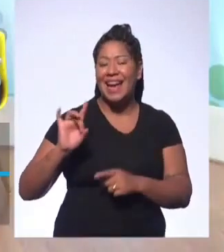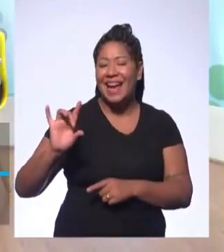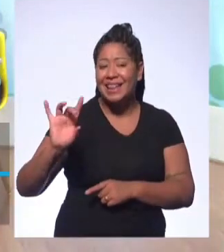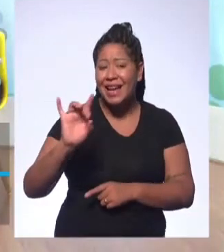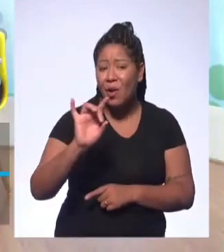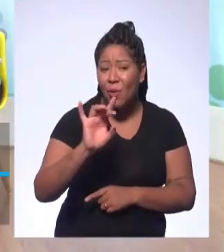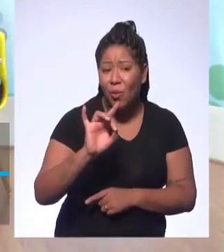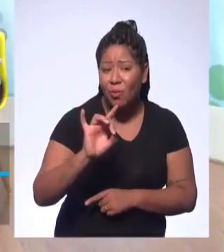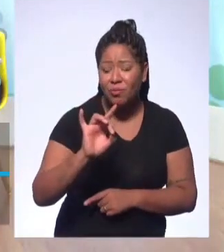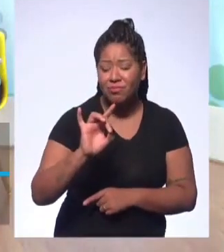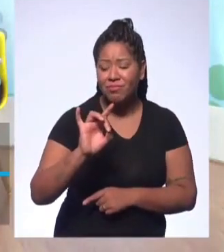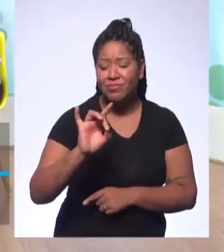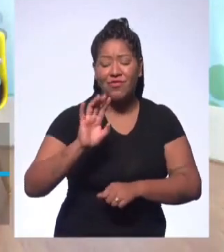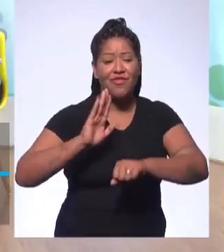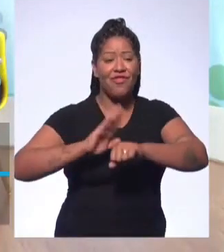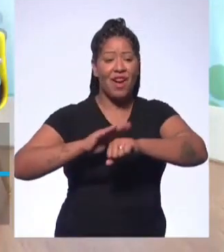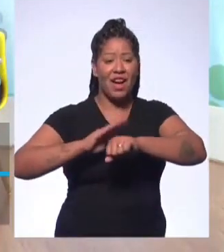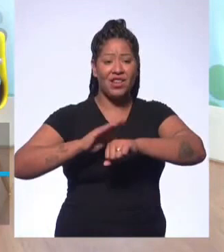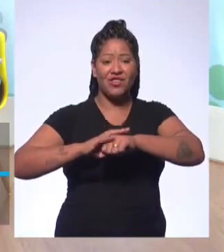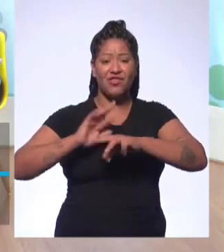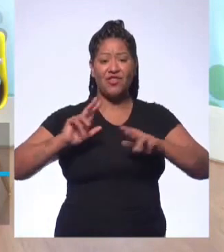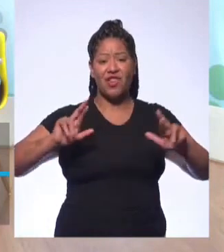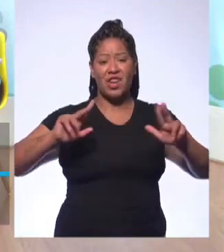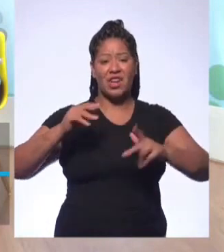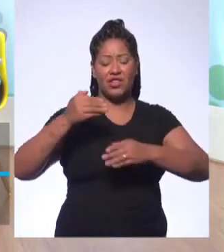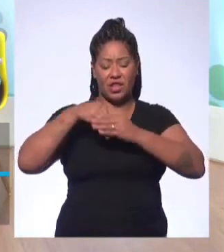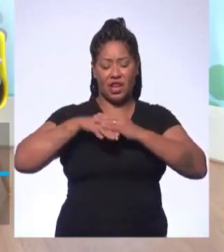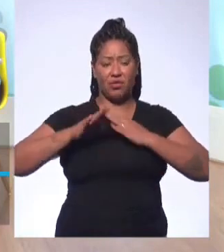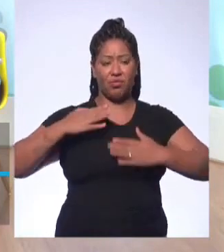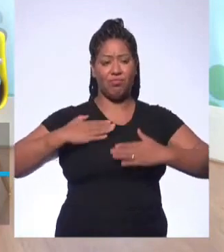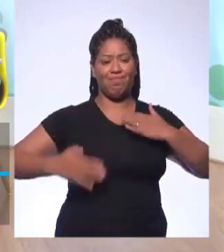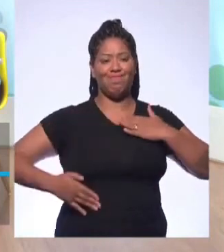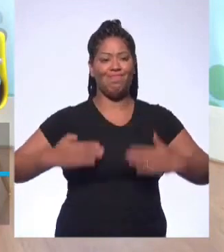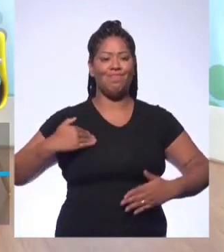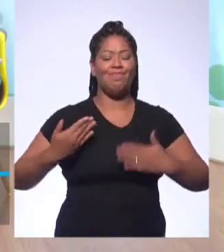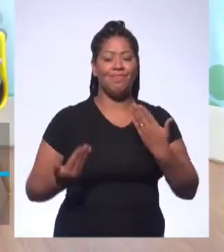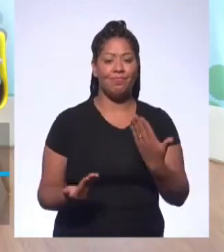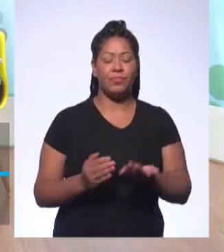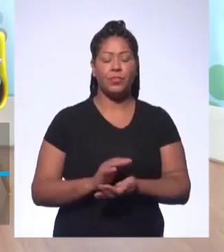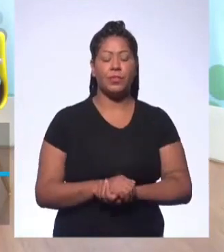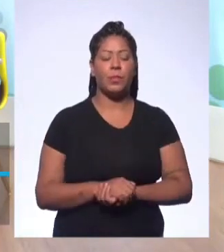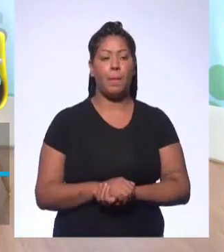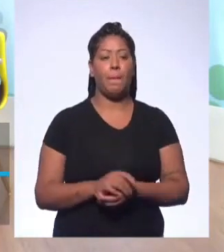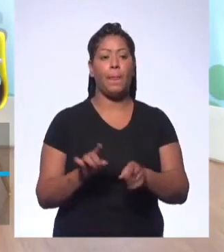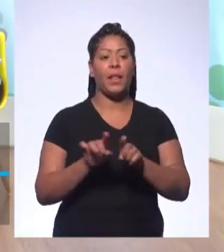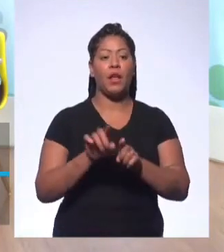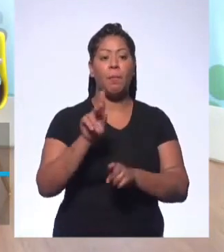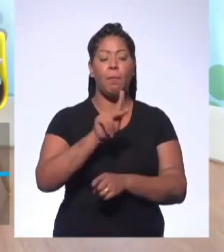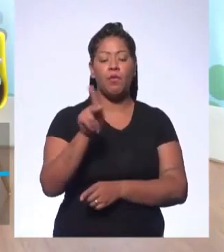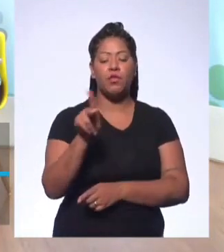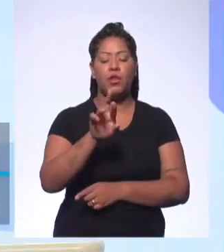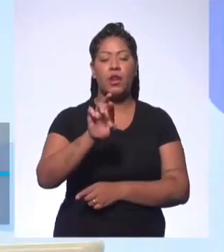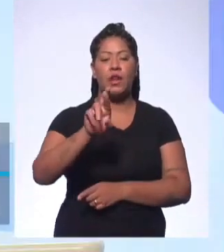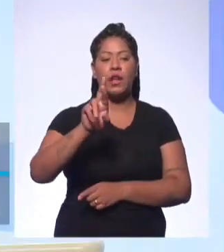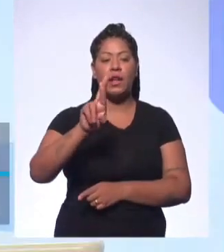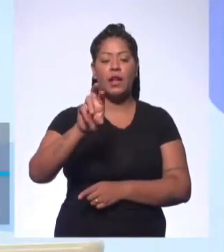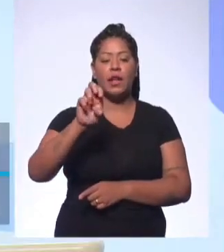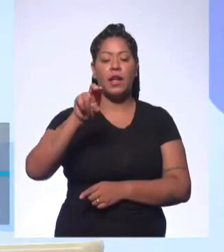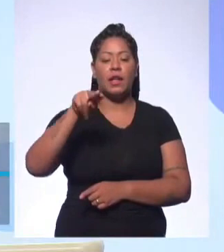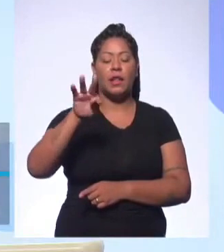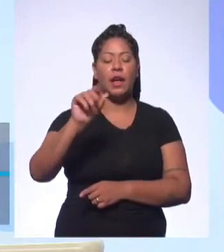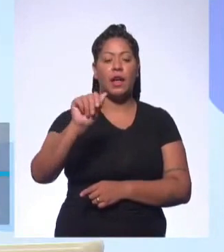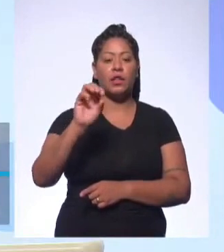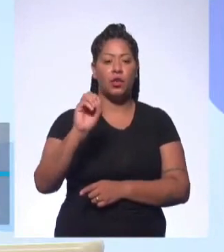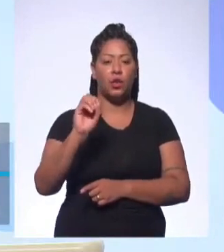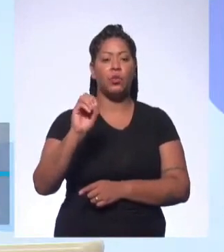de agir dentro do nosso organismo, disse o professor Renato, da escola Aldo Angelini, lá